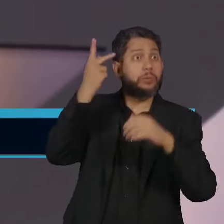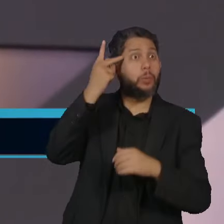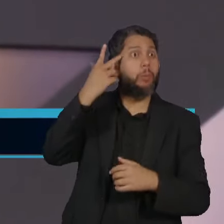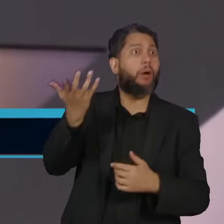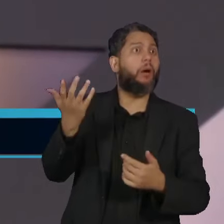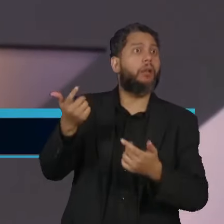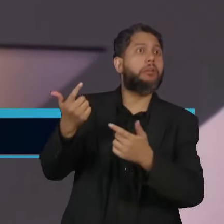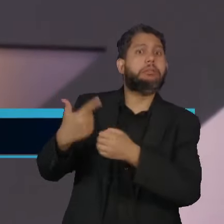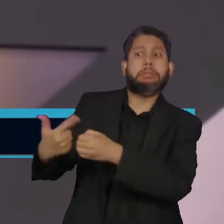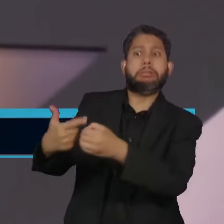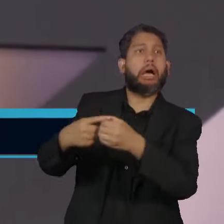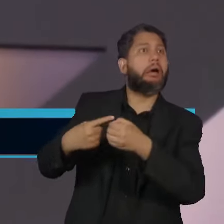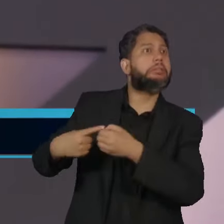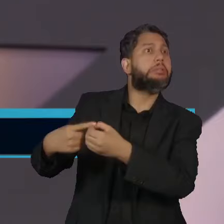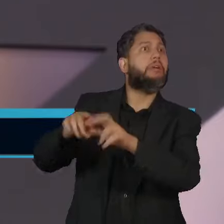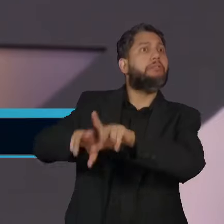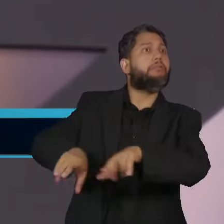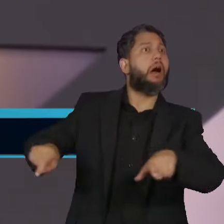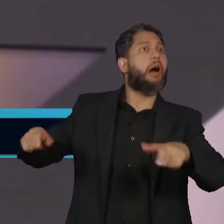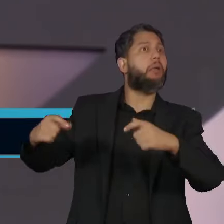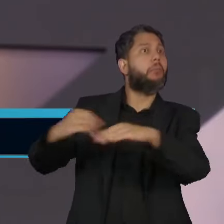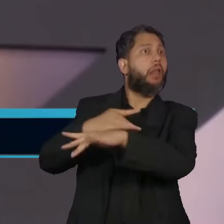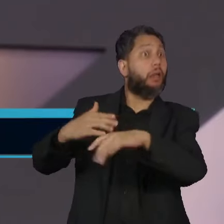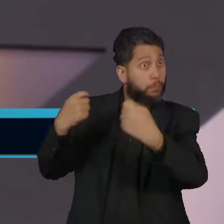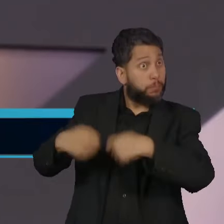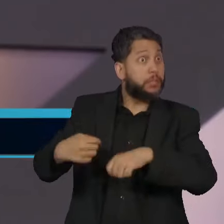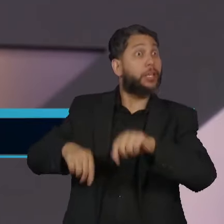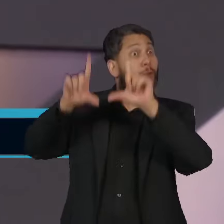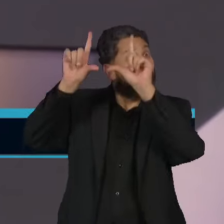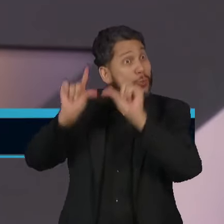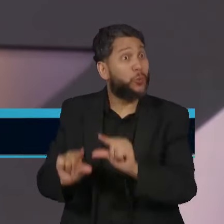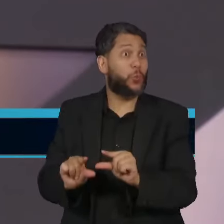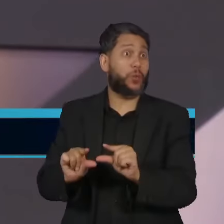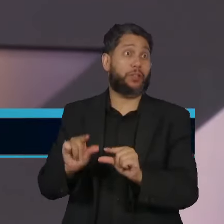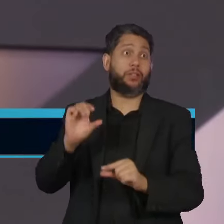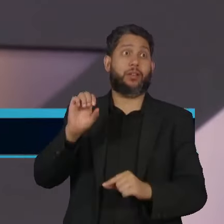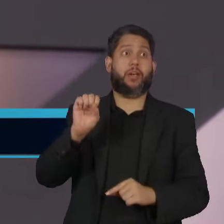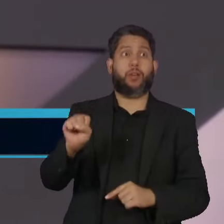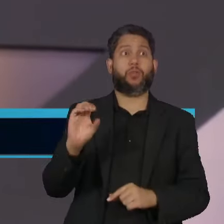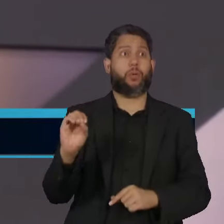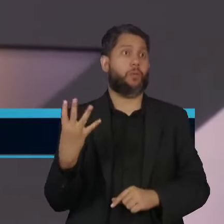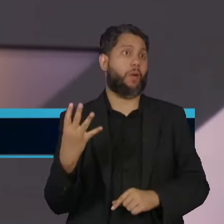atingindo grandes cidades, você precisa redução urgente de enxofre em combustível para a gente poder respirar melhor.